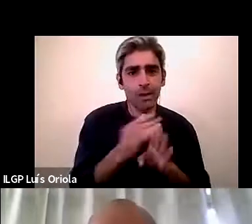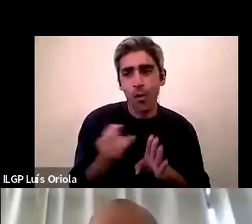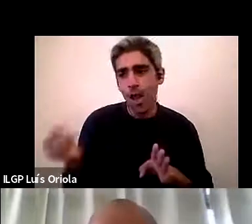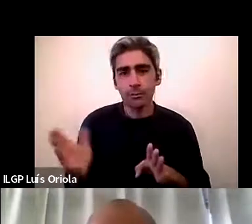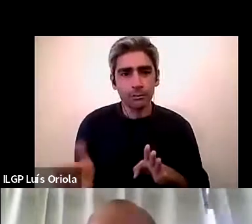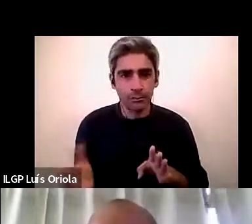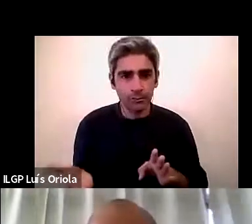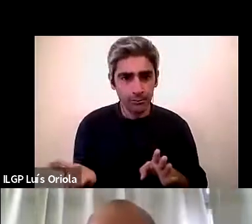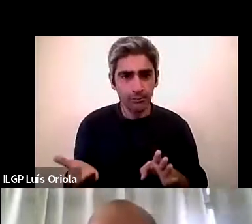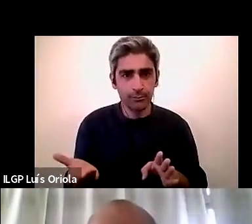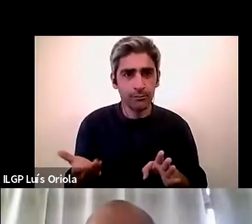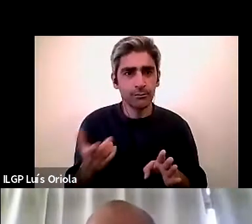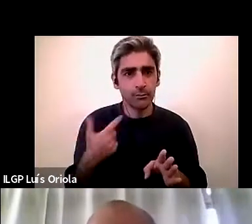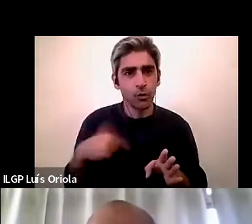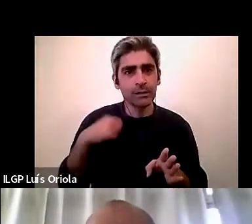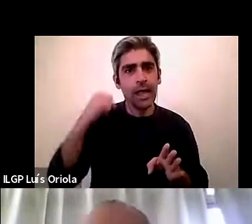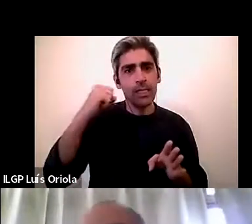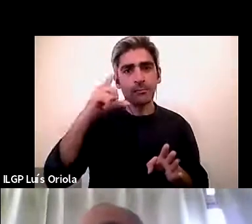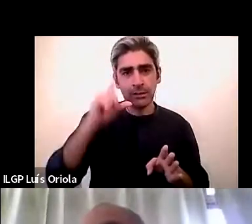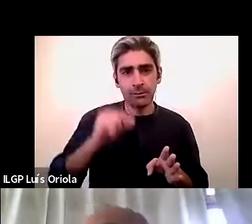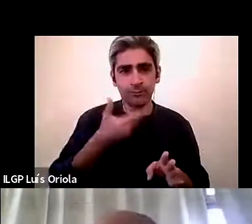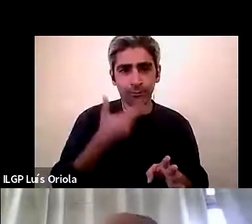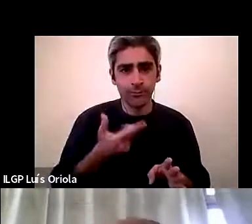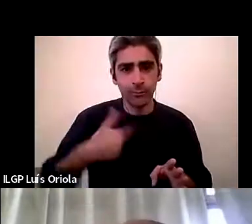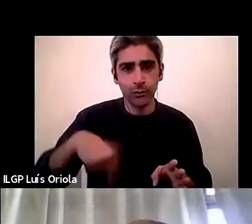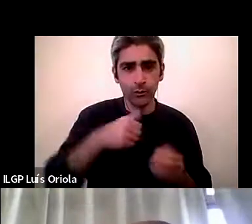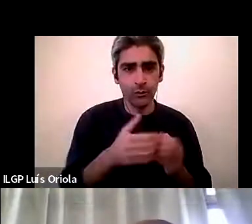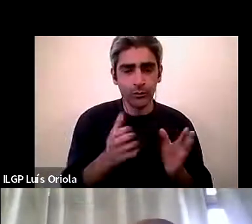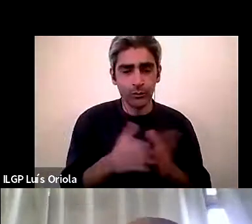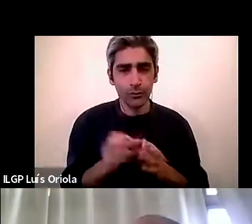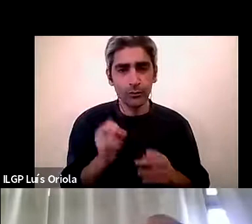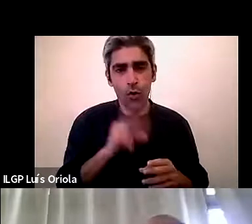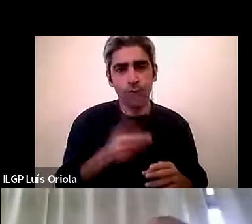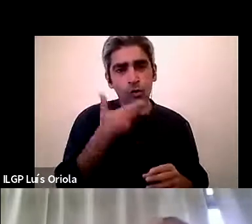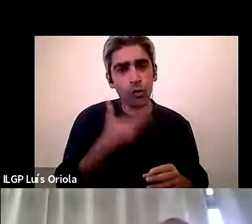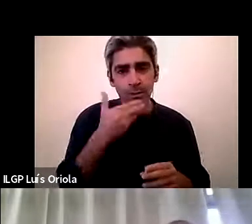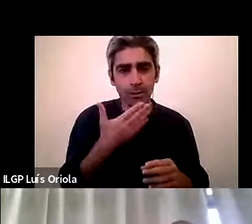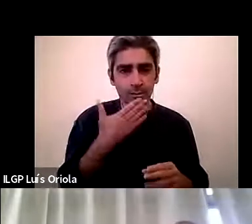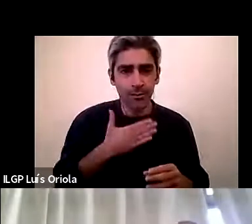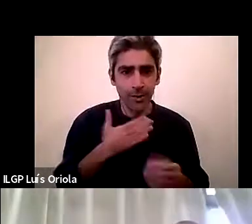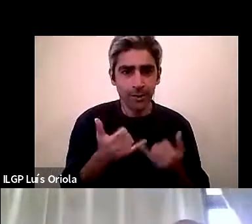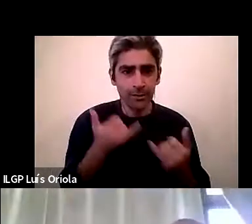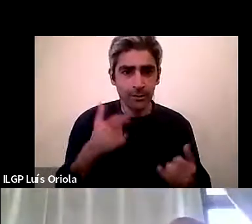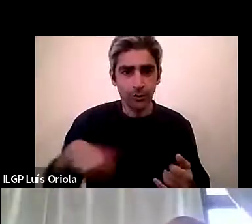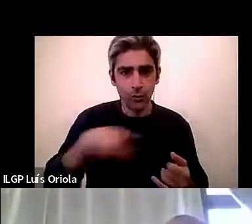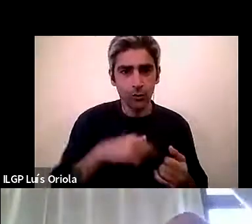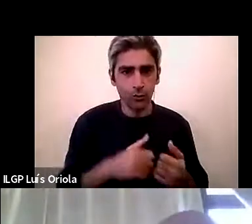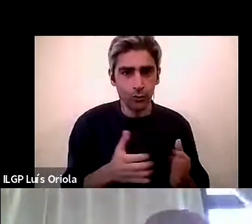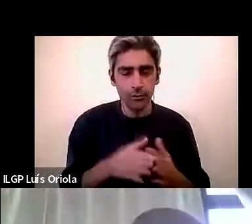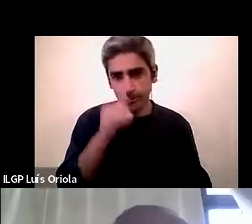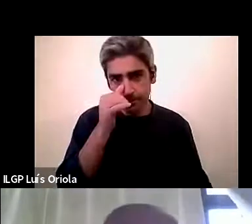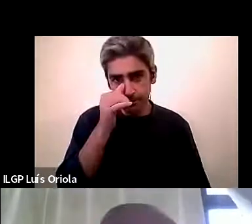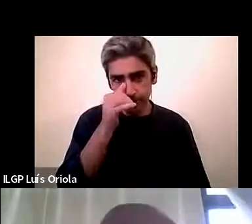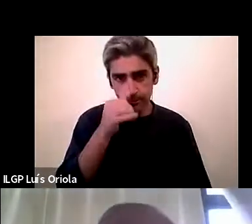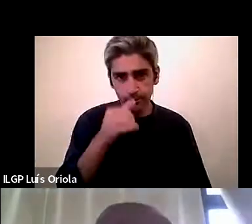certo? Portanto, eu penso que ganhamos também com isto novas competências digitais. Sem dúvida.